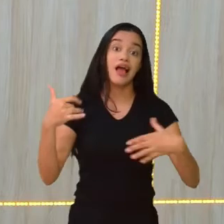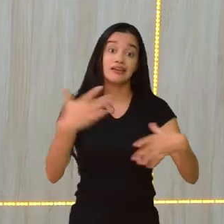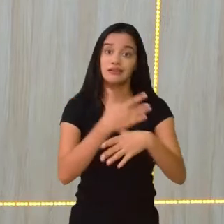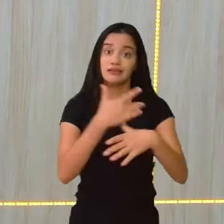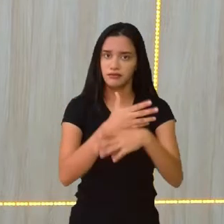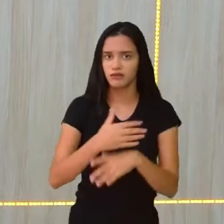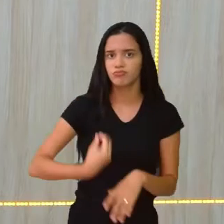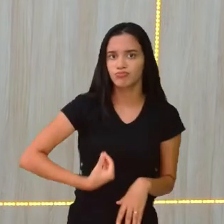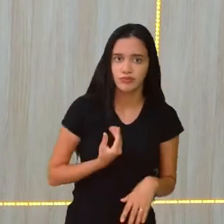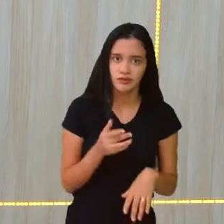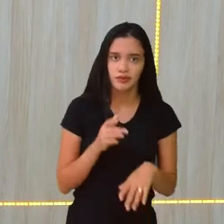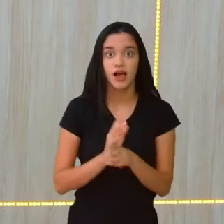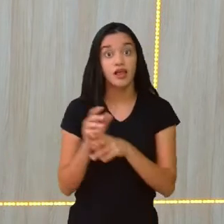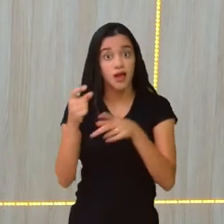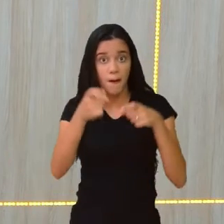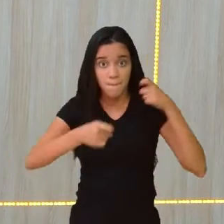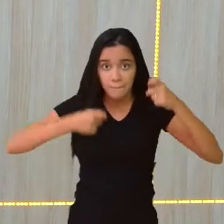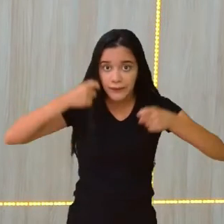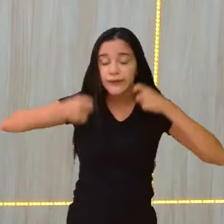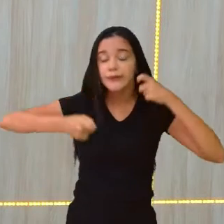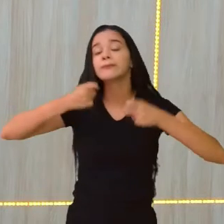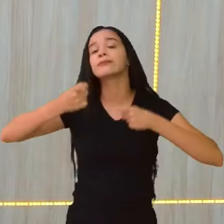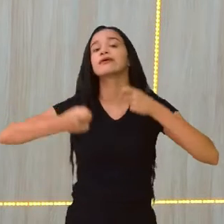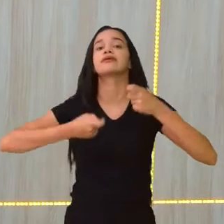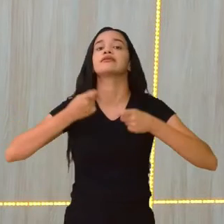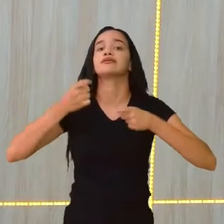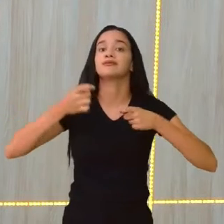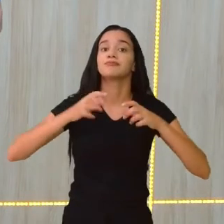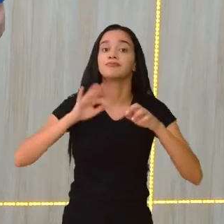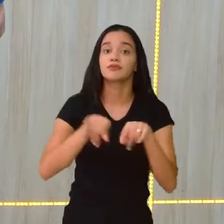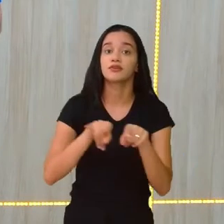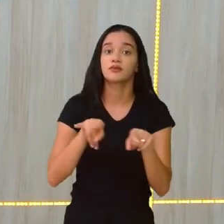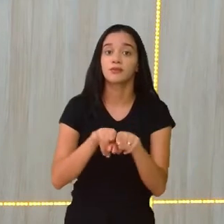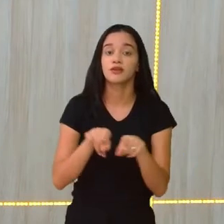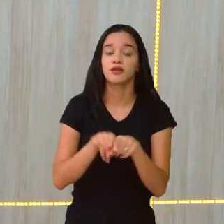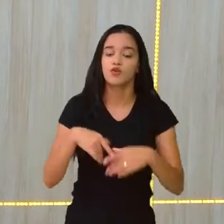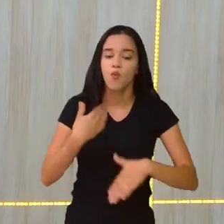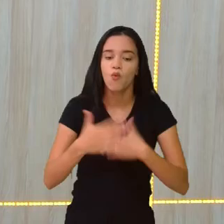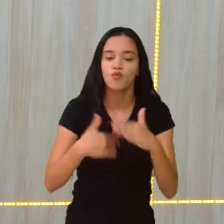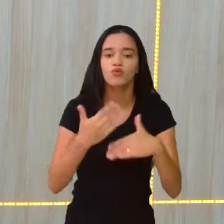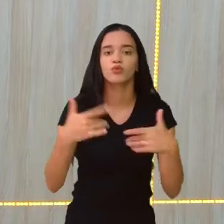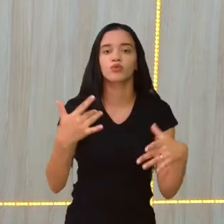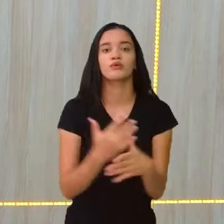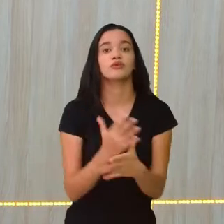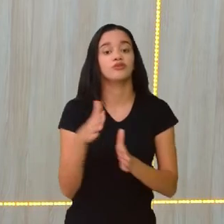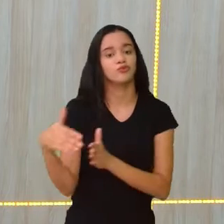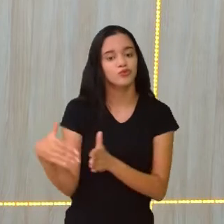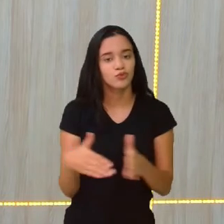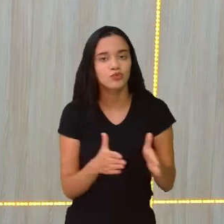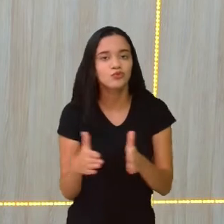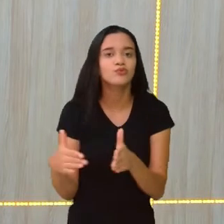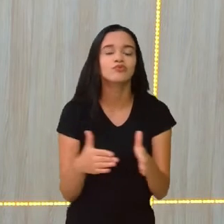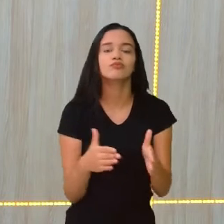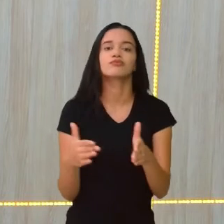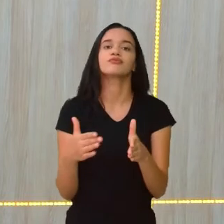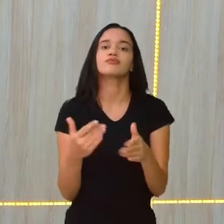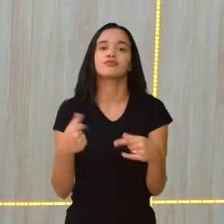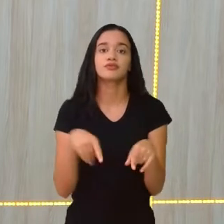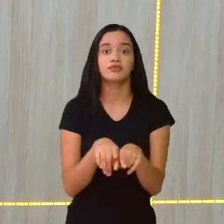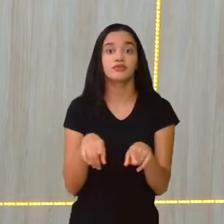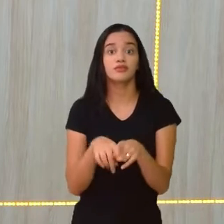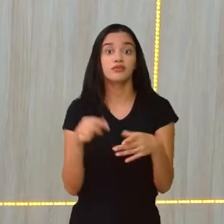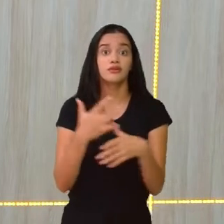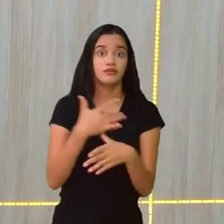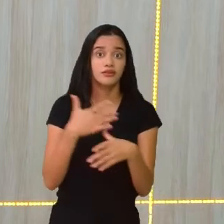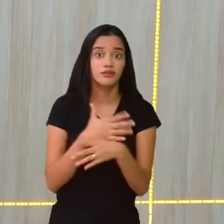já estão preocupadas com o fluxo desse rio aí, para que ele não esteja passando na sua